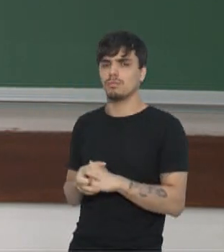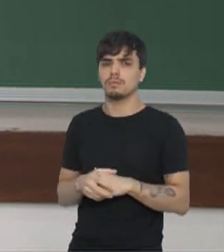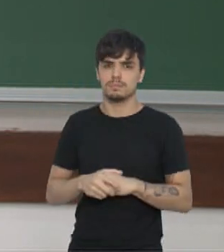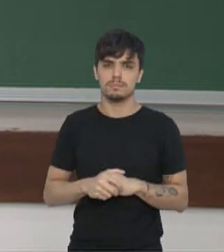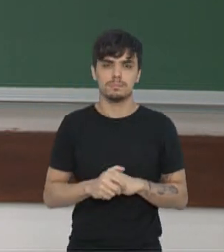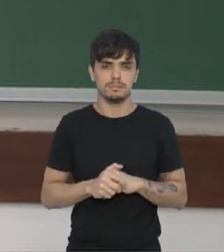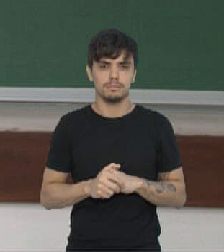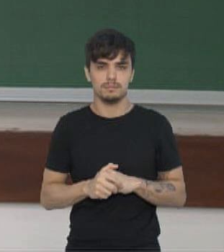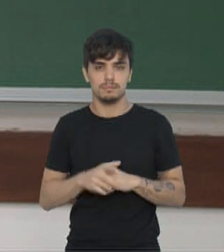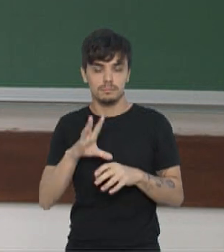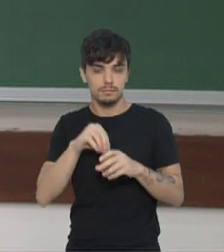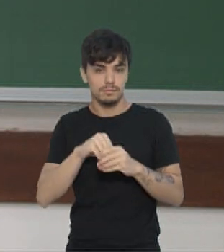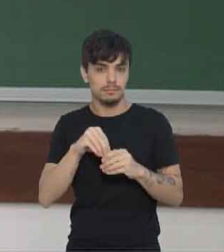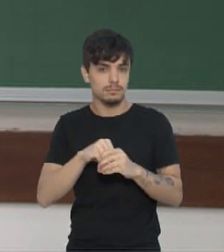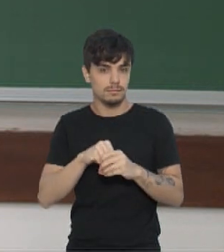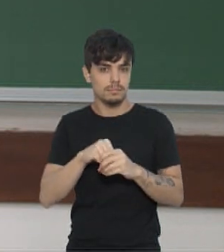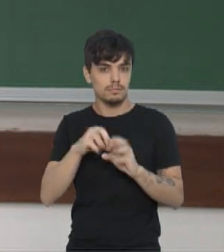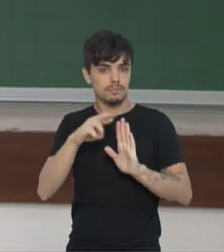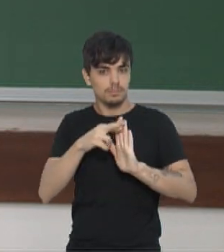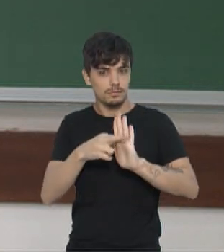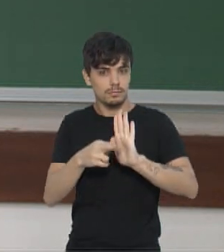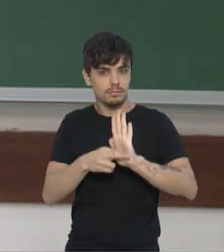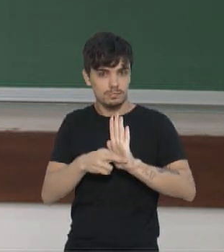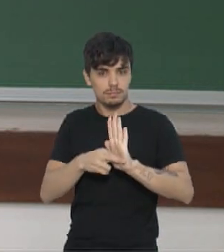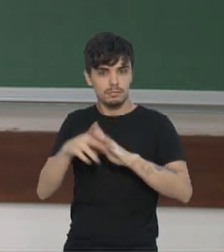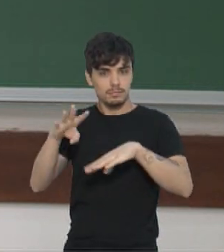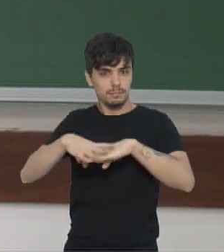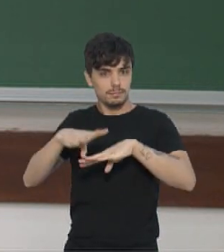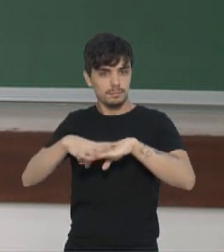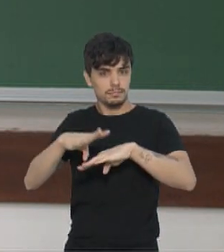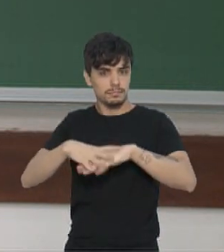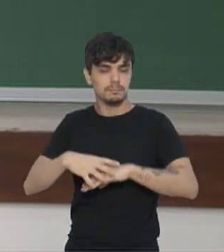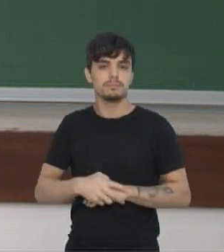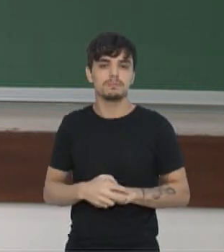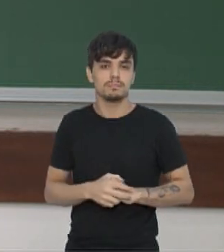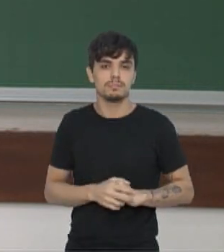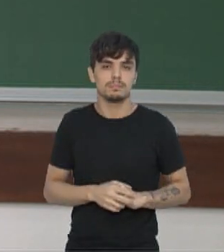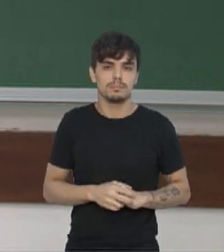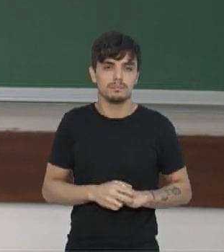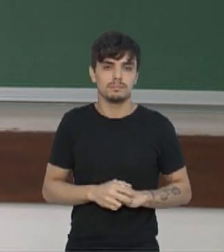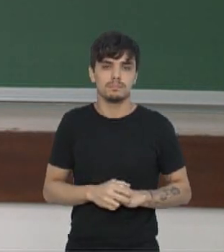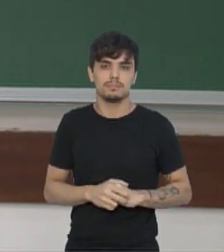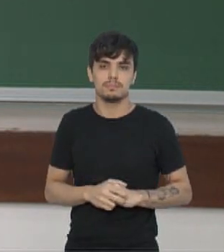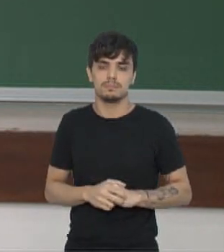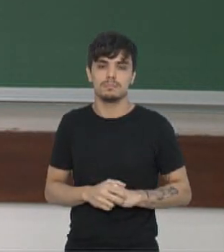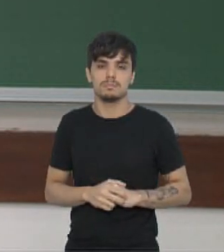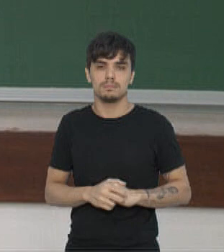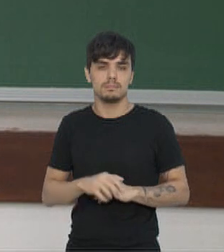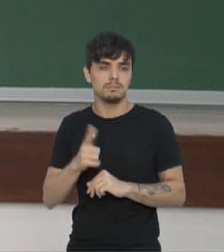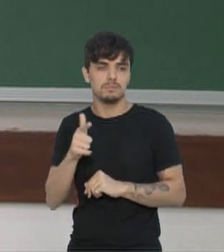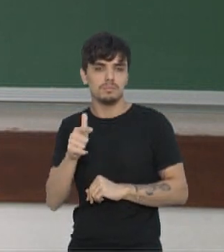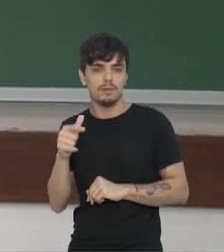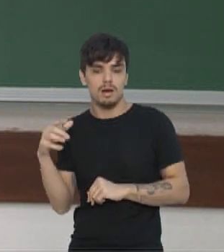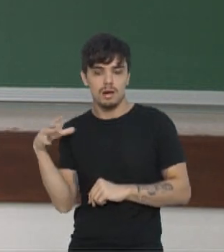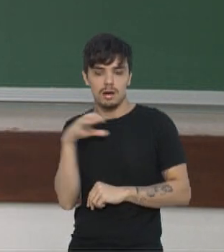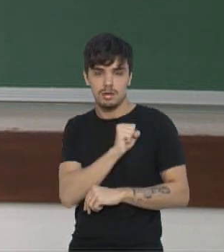eles dentro de uma regra matemática. Eles não estão numa velocidade de qualquer